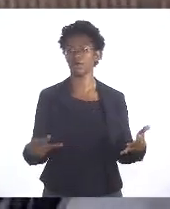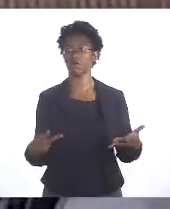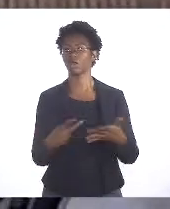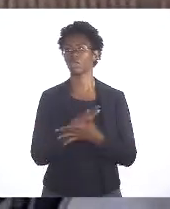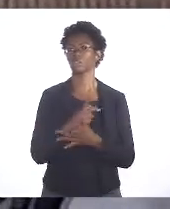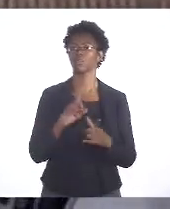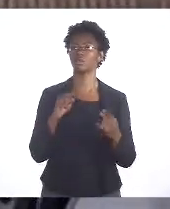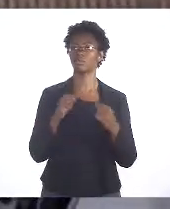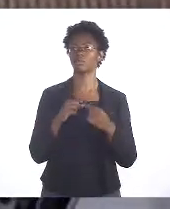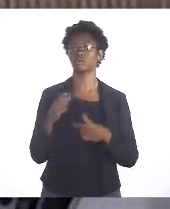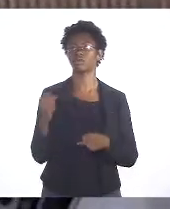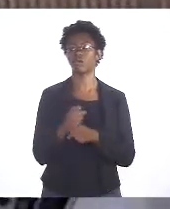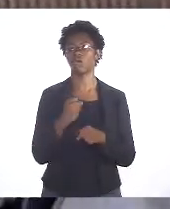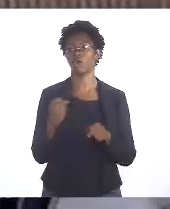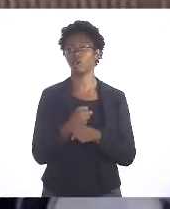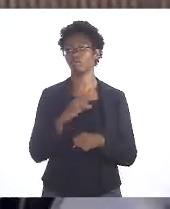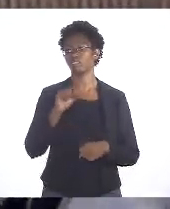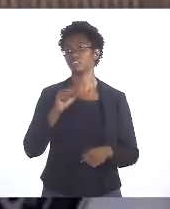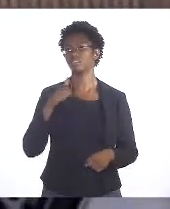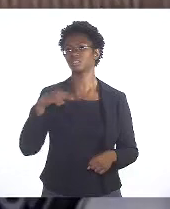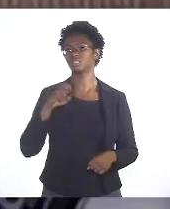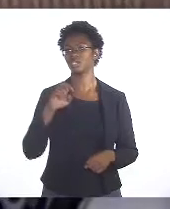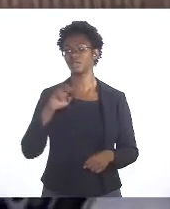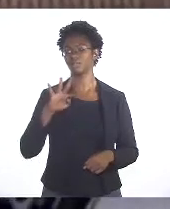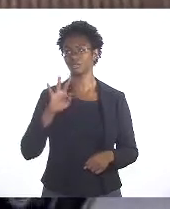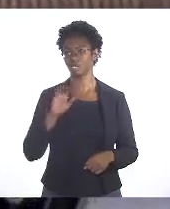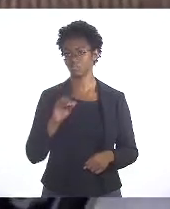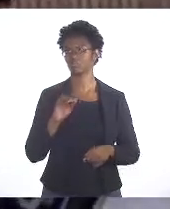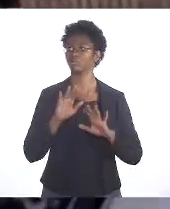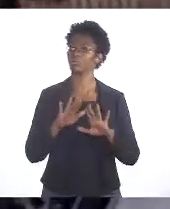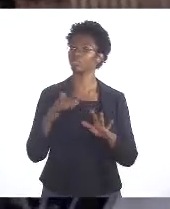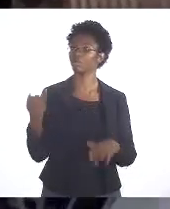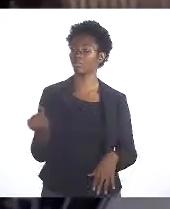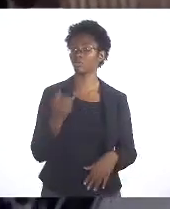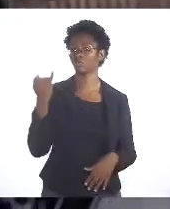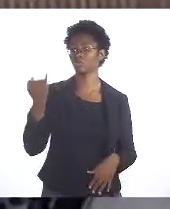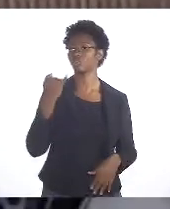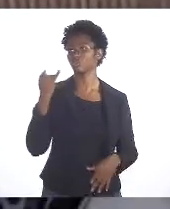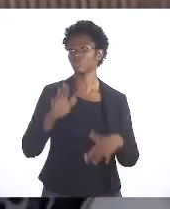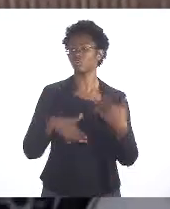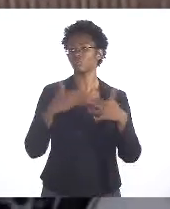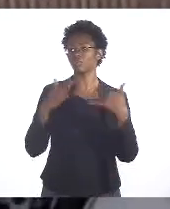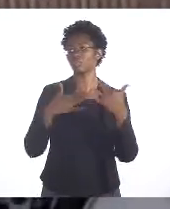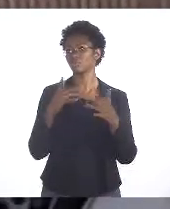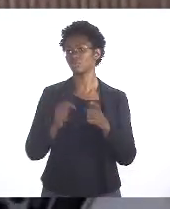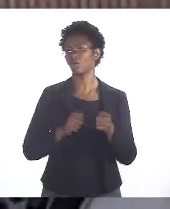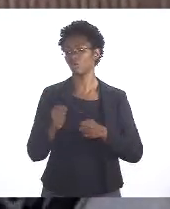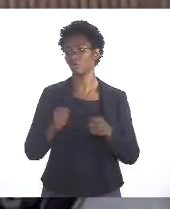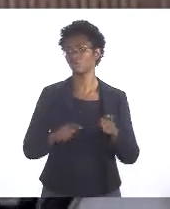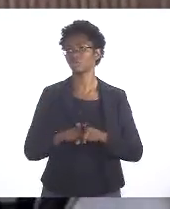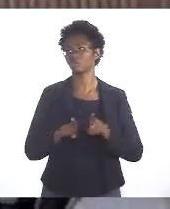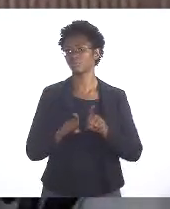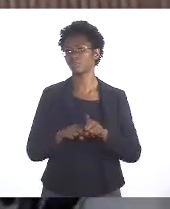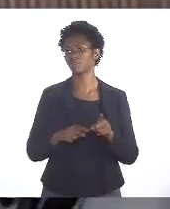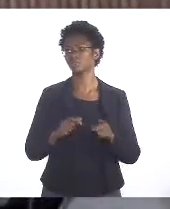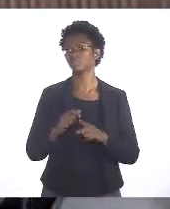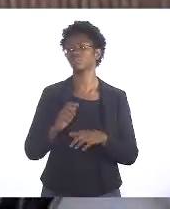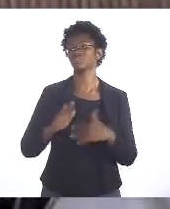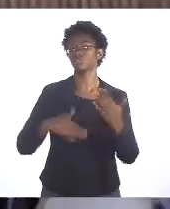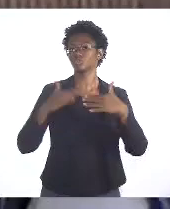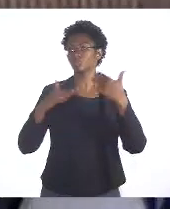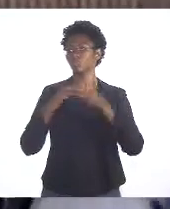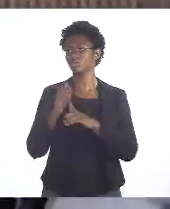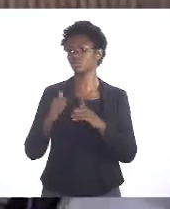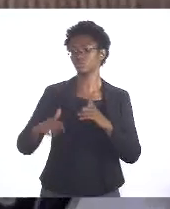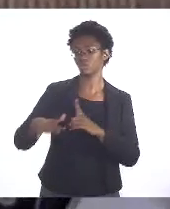partir das obras de saneamento. Então, a importância para o desenvolvimento econômico, a importância para o desenvolvimento social, a importância